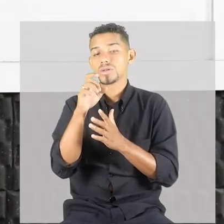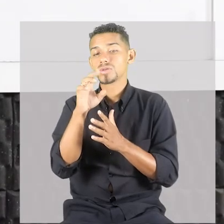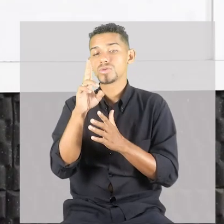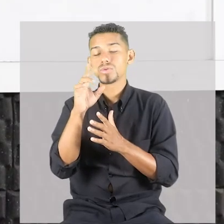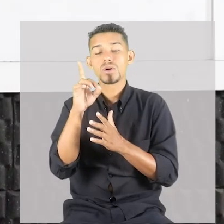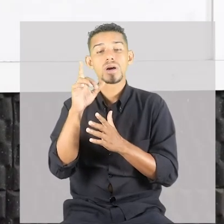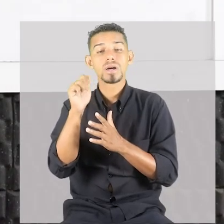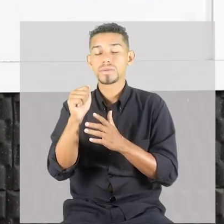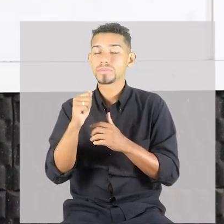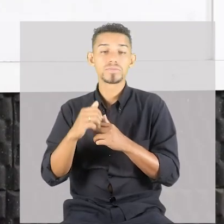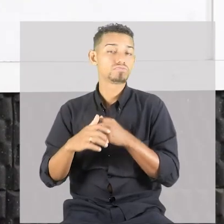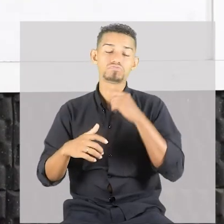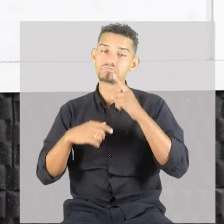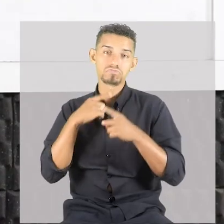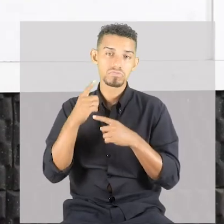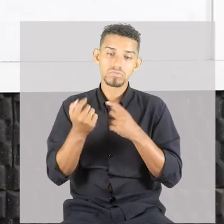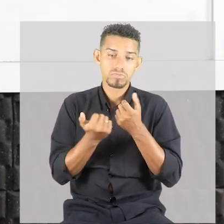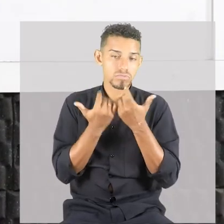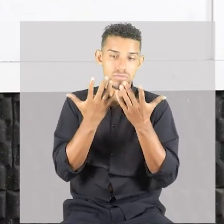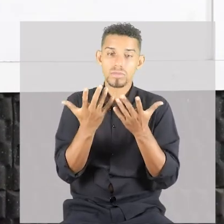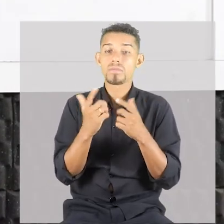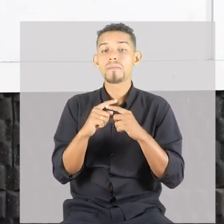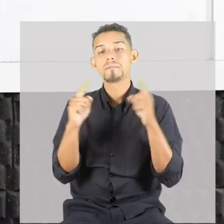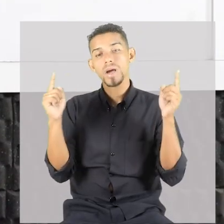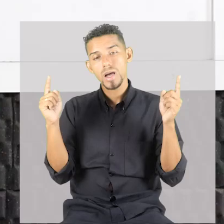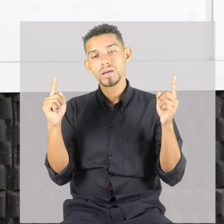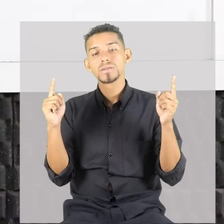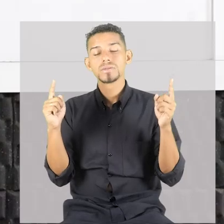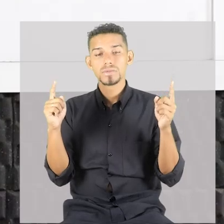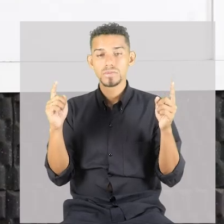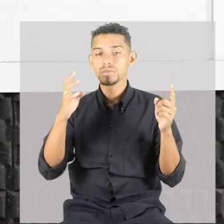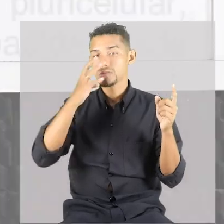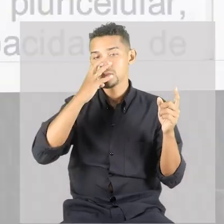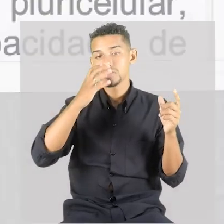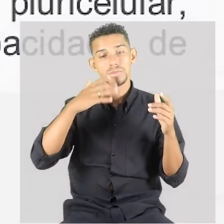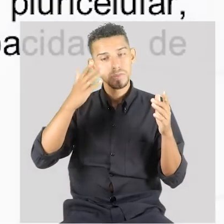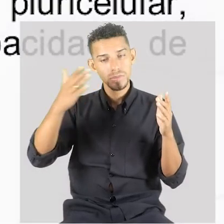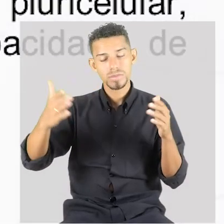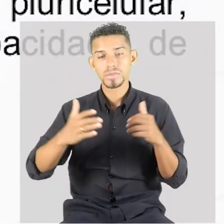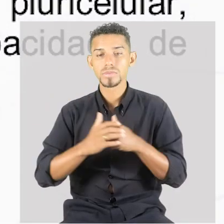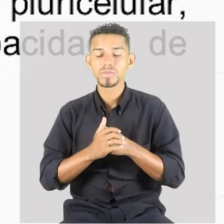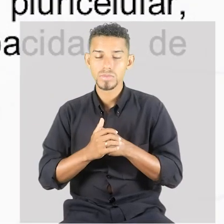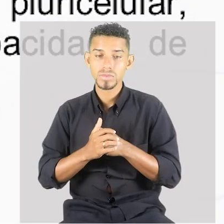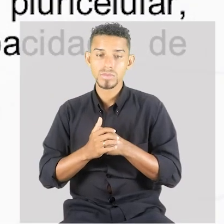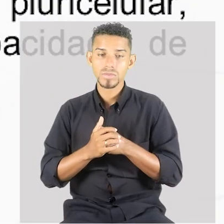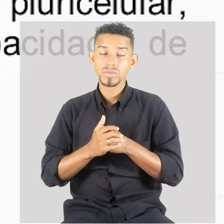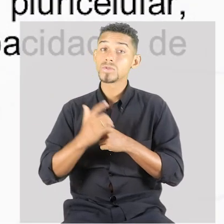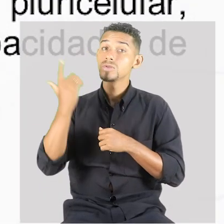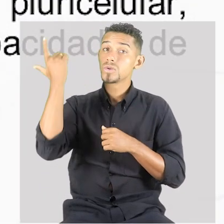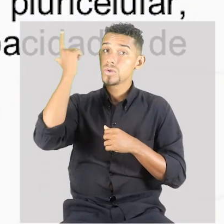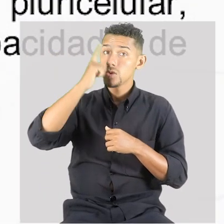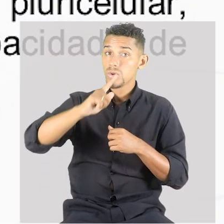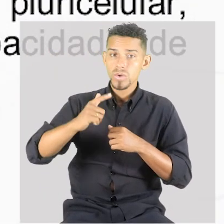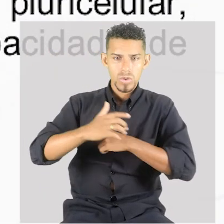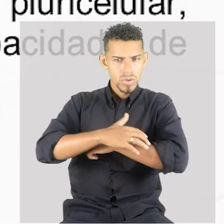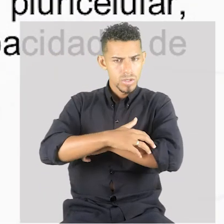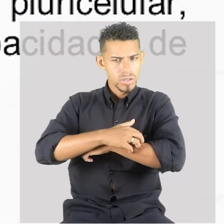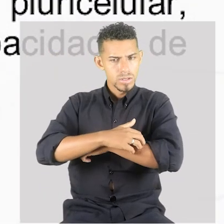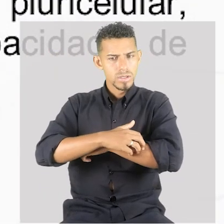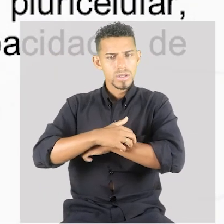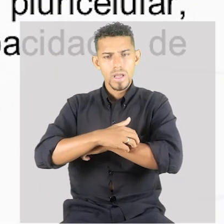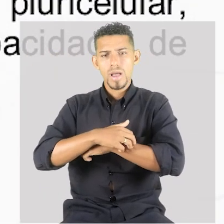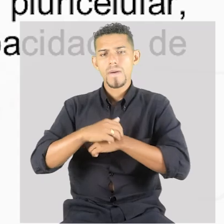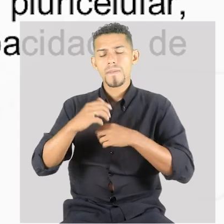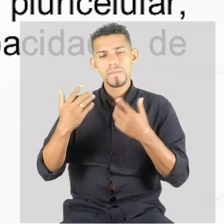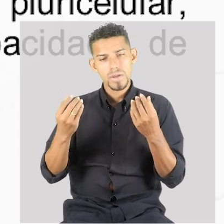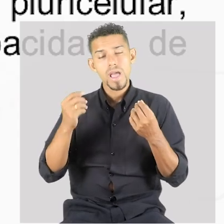principal tipo de reprodução. Mas, né, vamos mais na frente. com capacidade de causar micose. Gente,